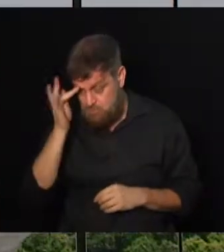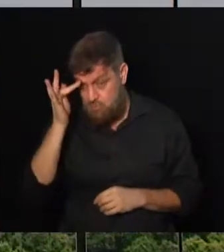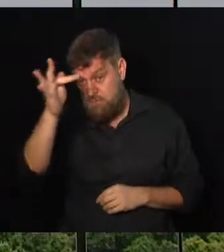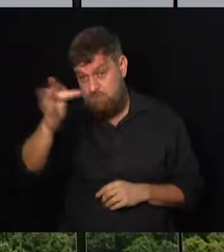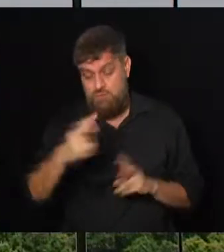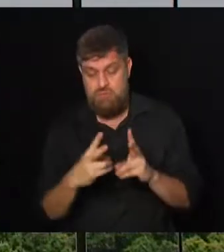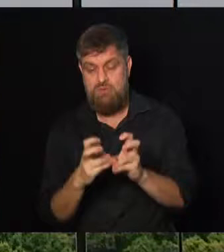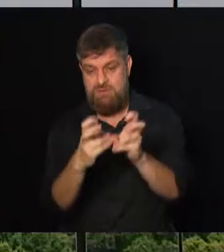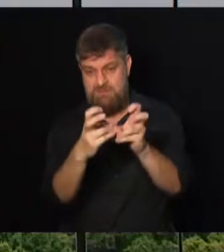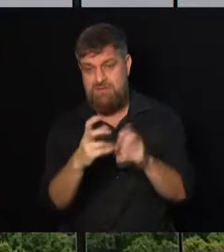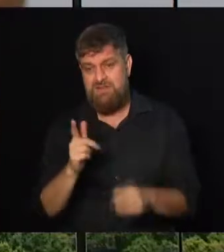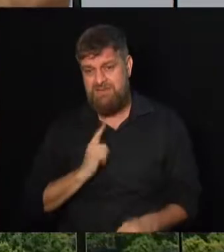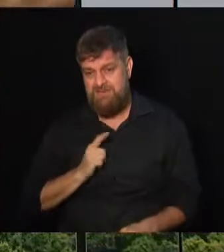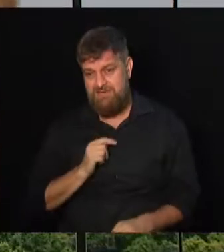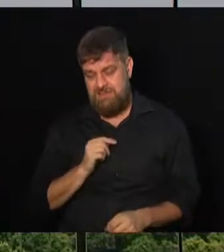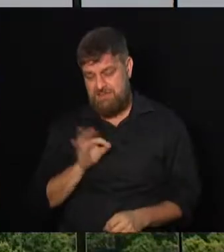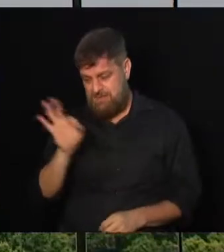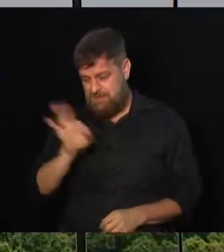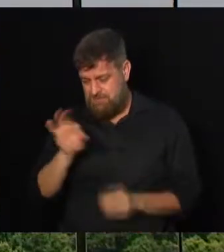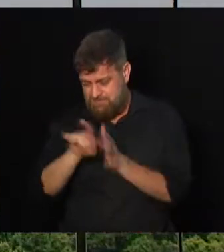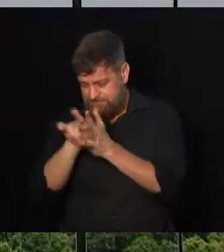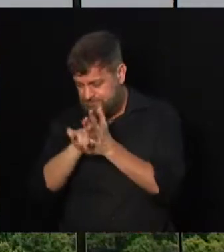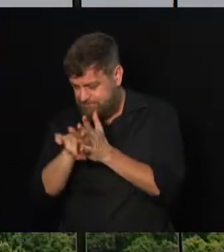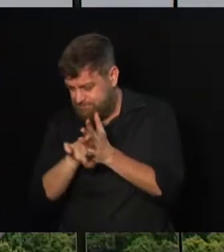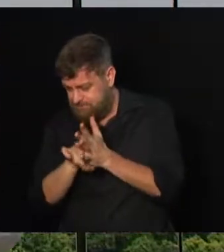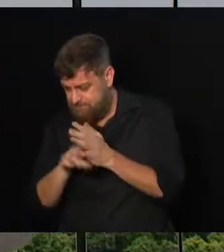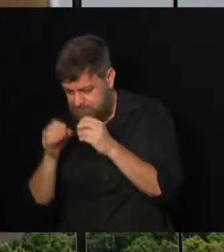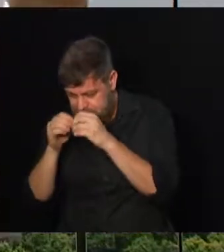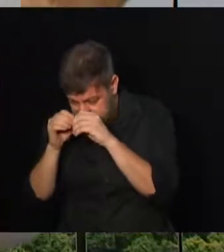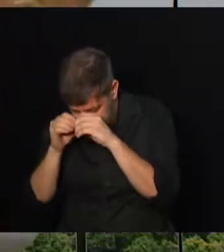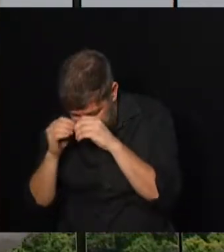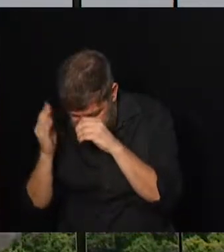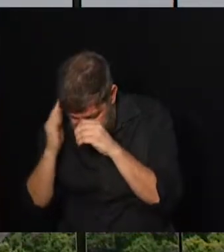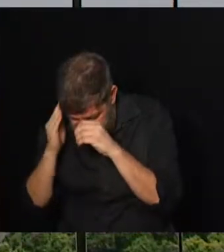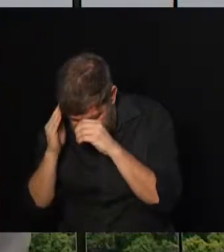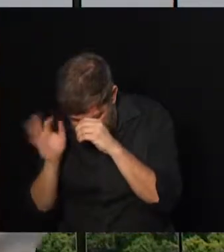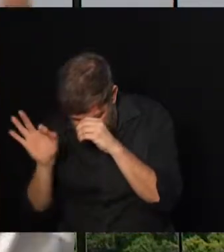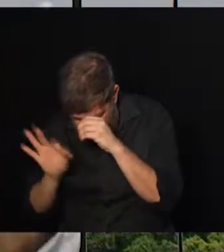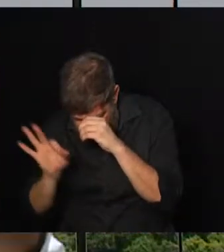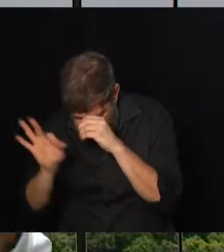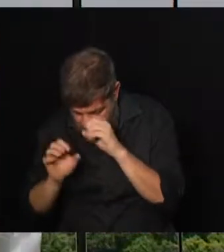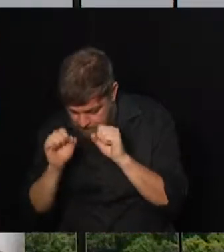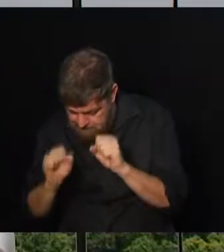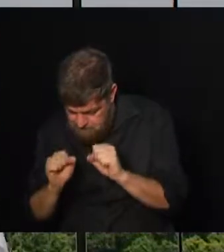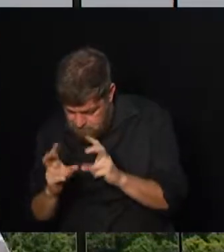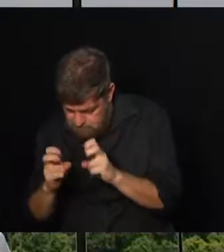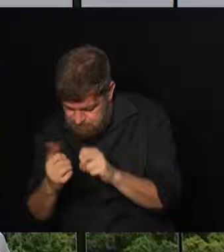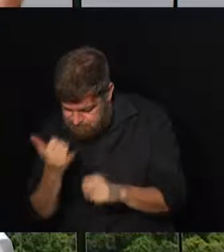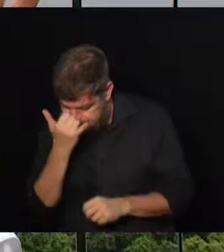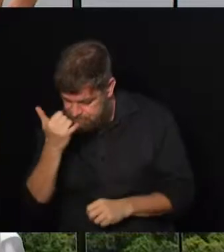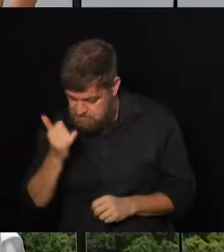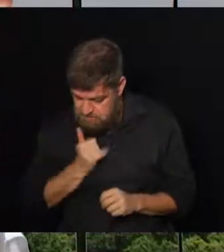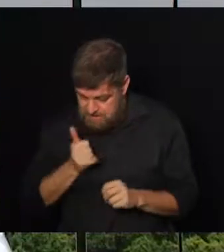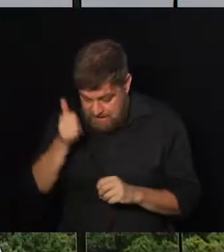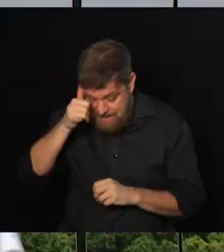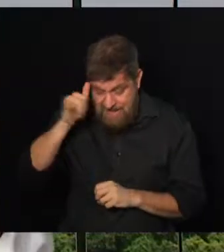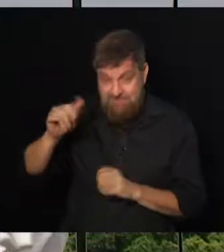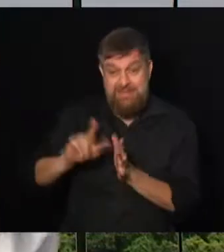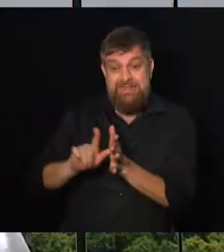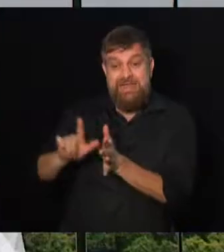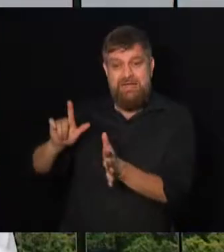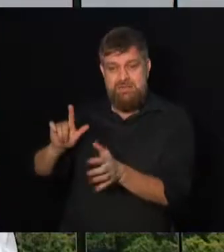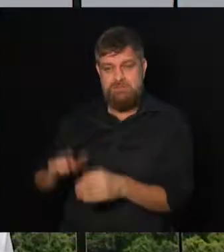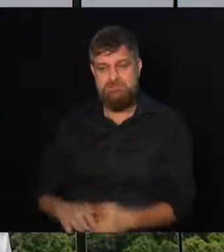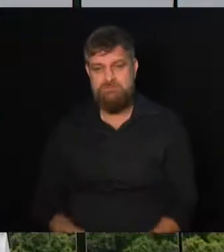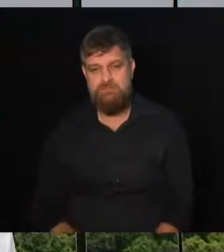você consegue dosar fazer um exame, saber qual a proporção de câncer que você tem, para você ter uma prevenção. Né? Mas isso